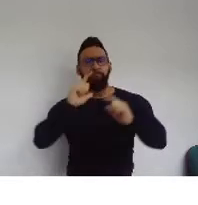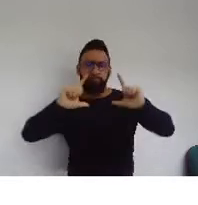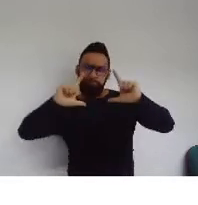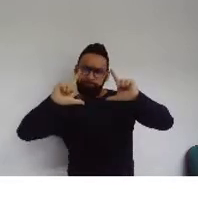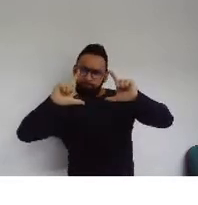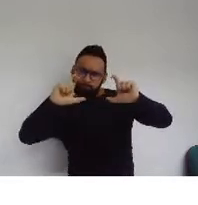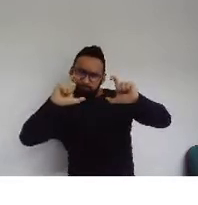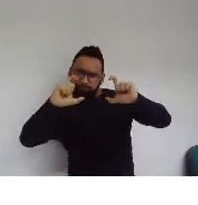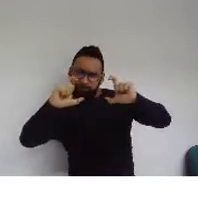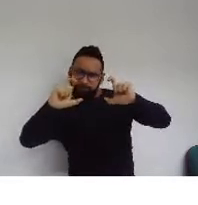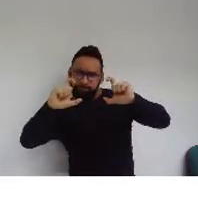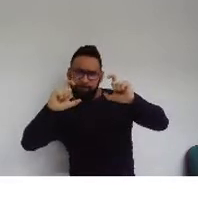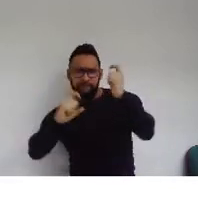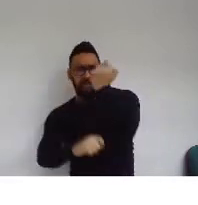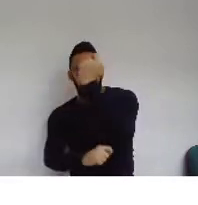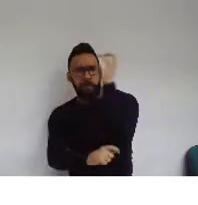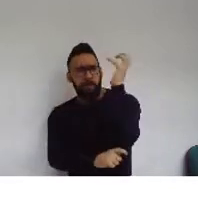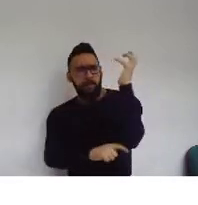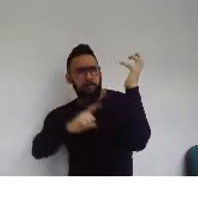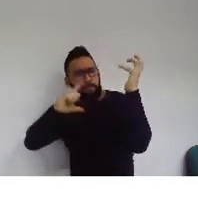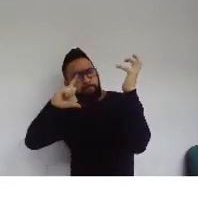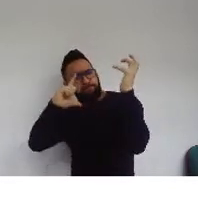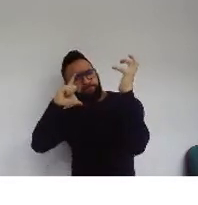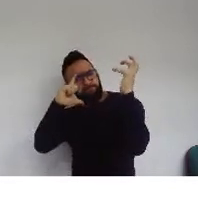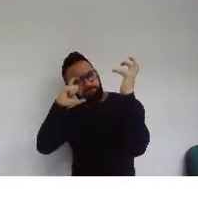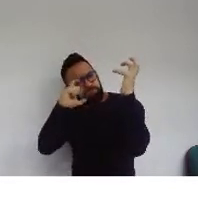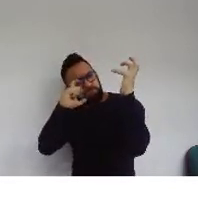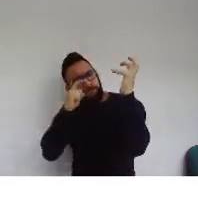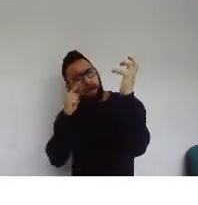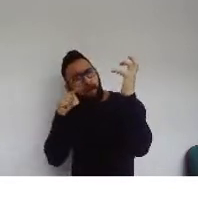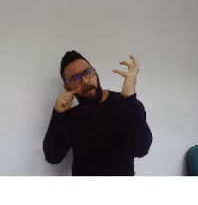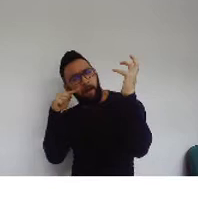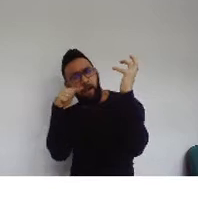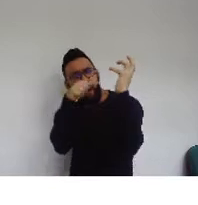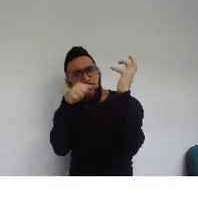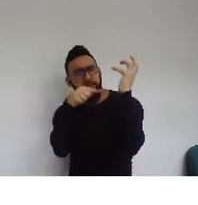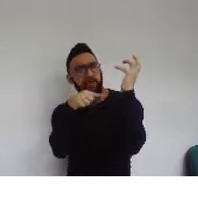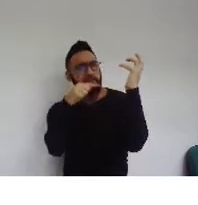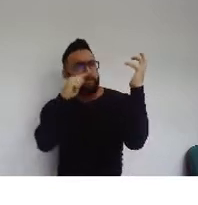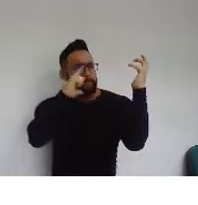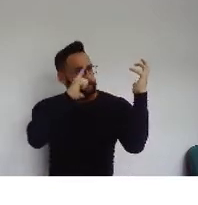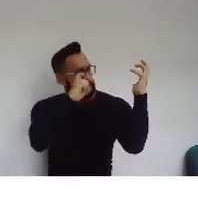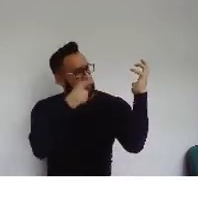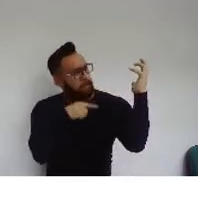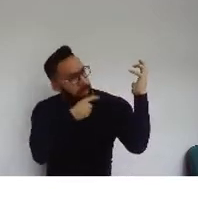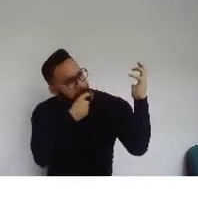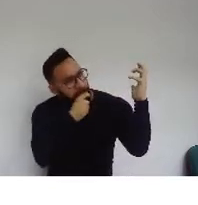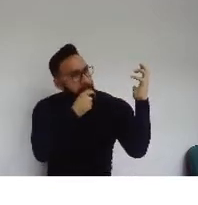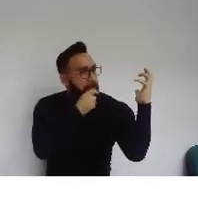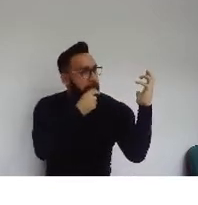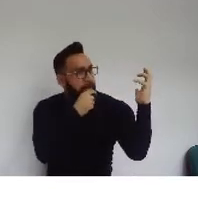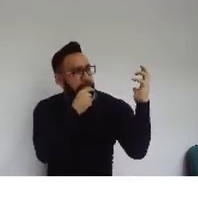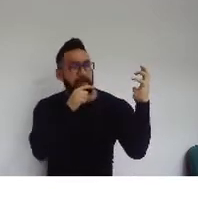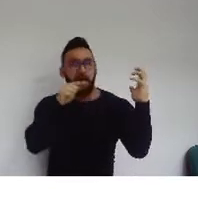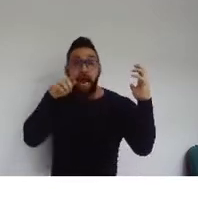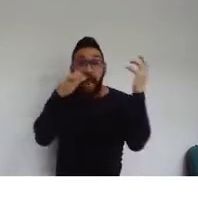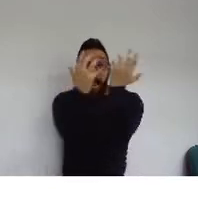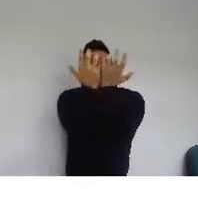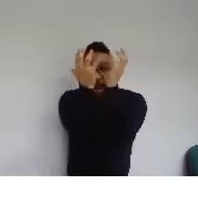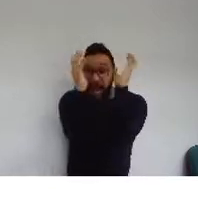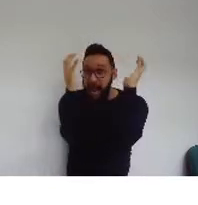do parque, que foi pouco a pouco se estreitando, e a fotografia simula meu encontro com tal paisagem,